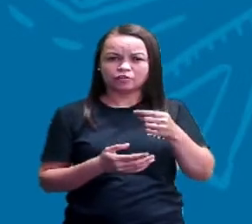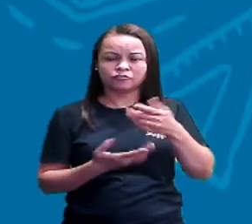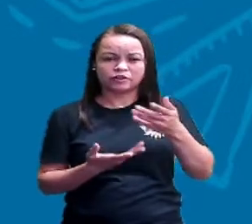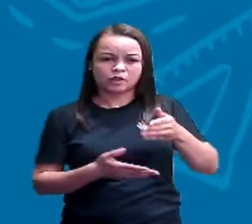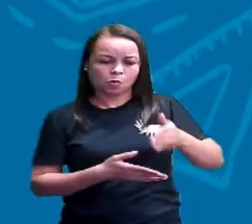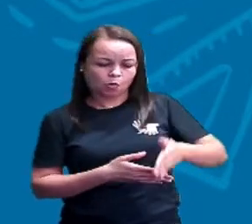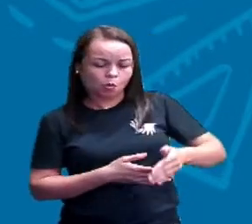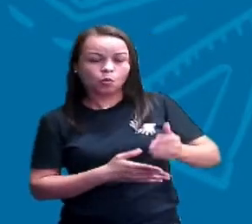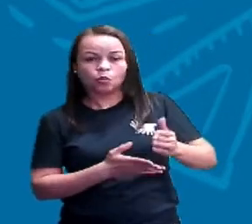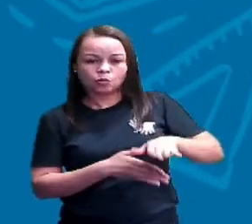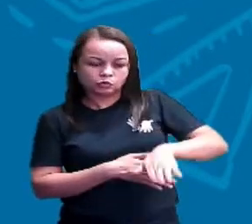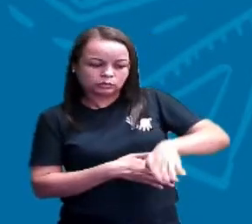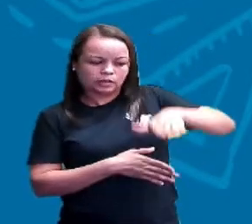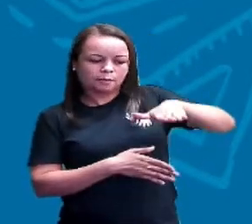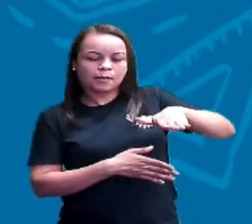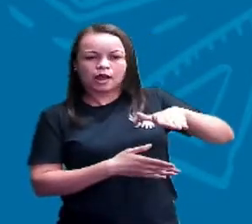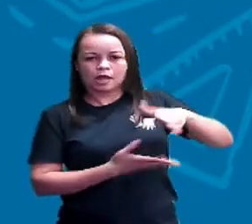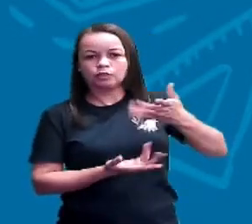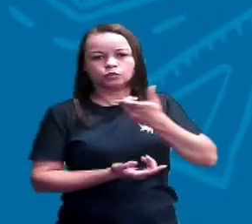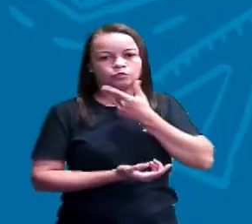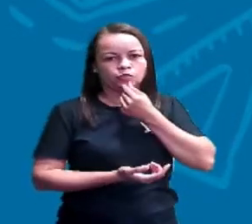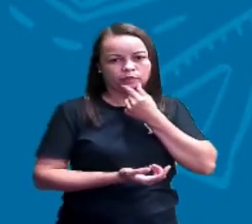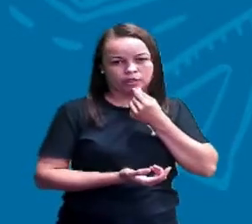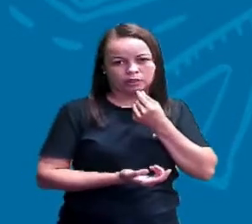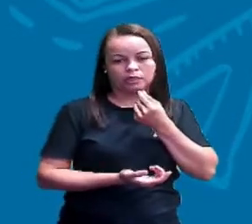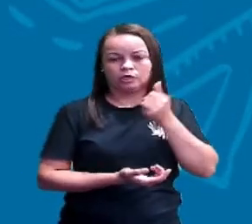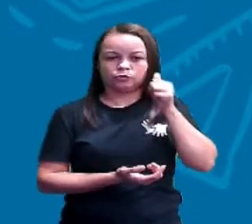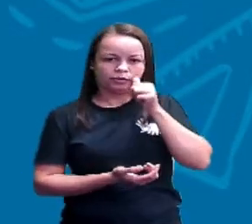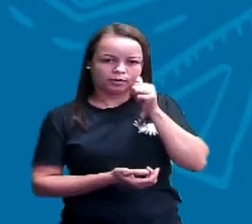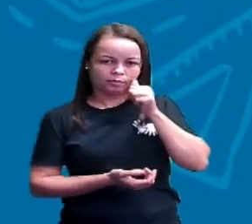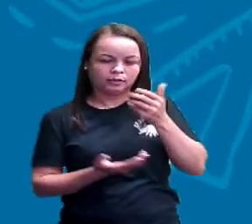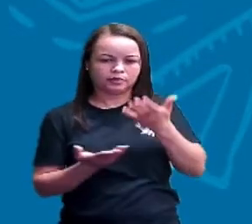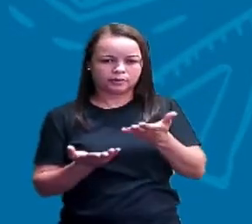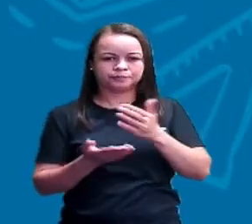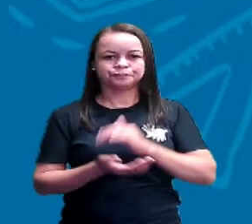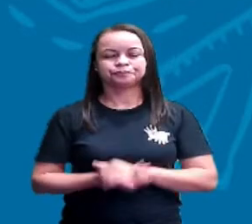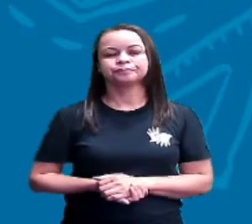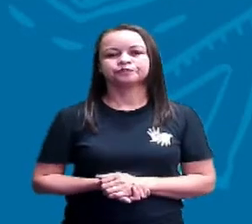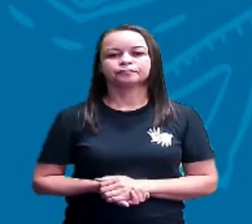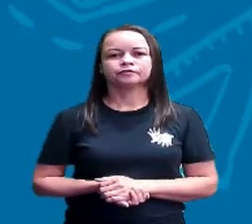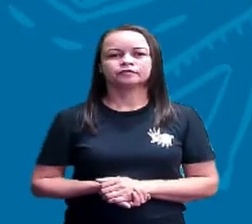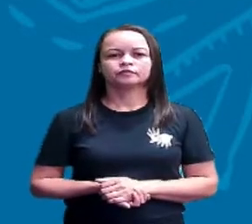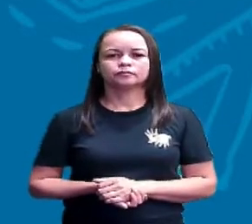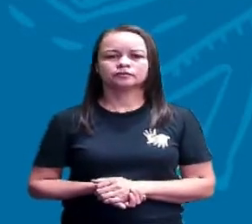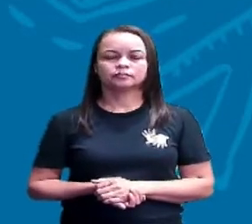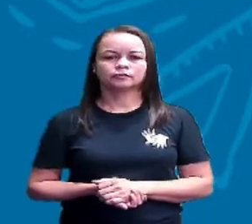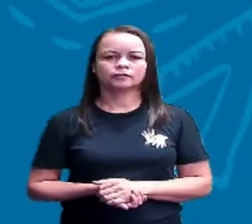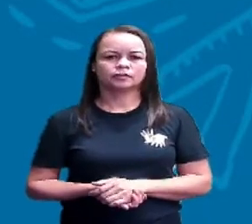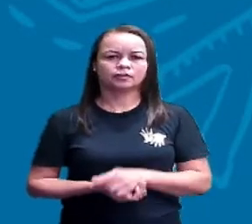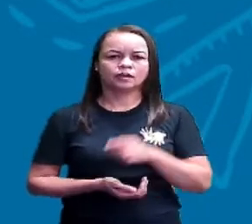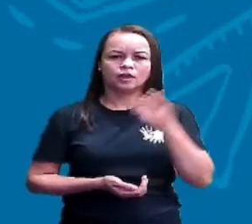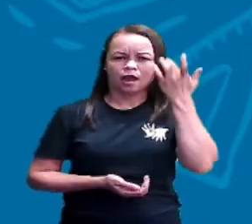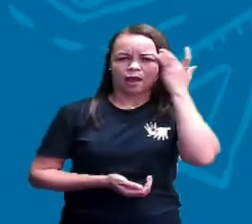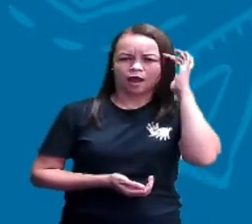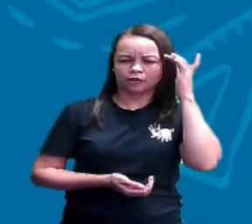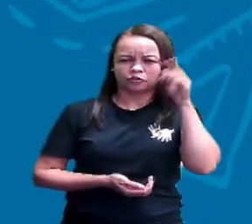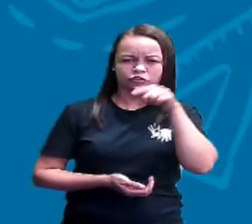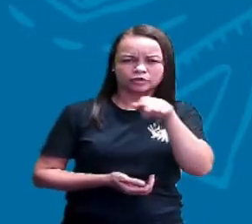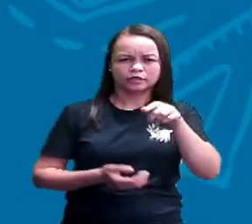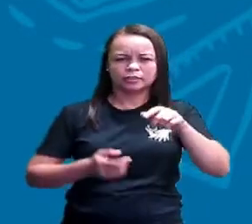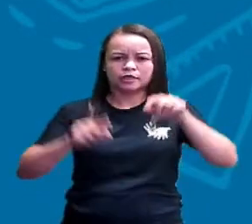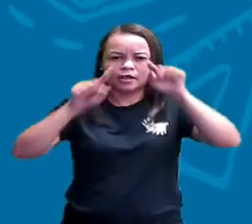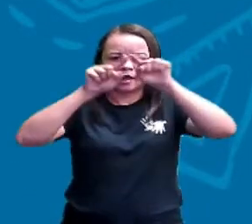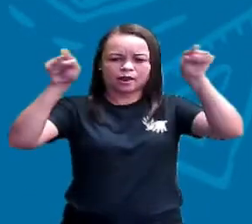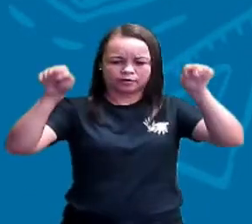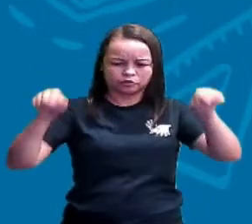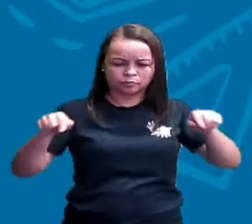e lembrar do tamanho de João. Aí, você acha que as barras ficaram